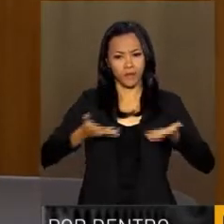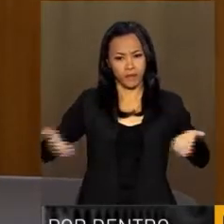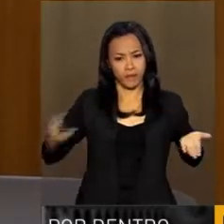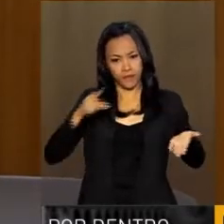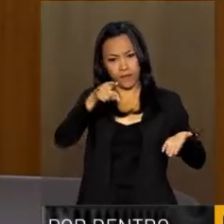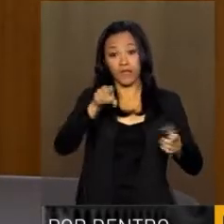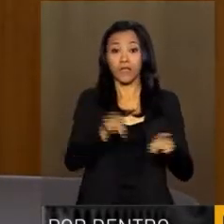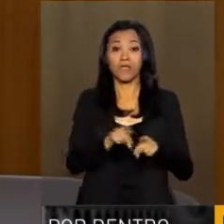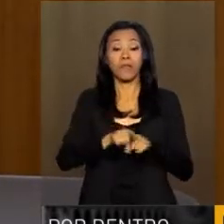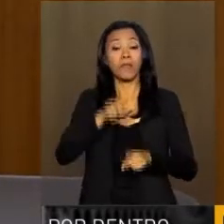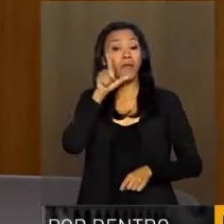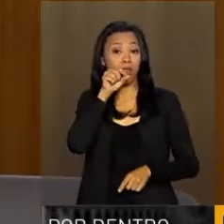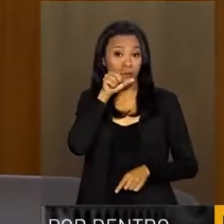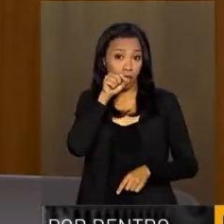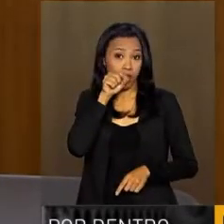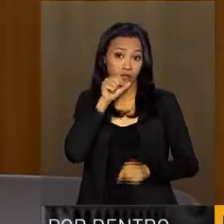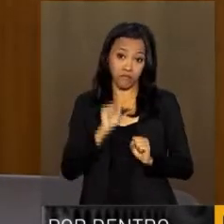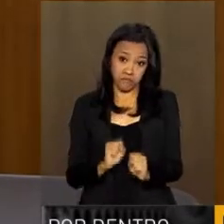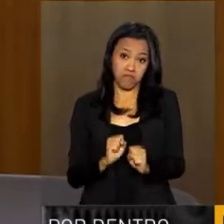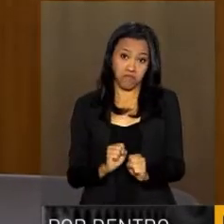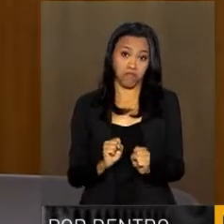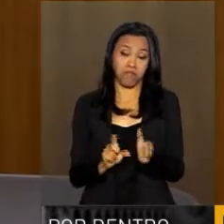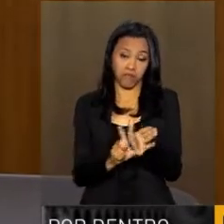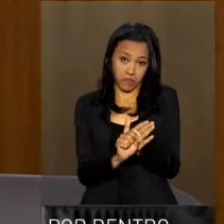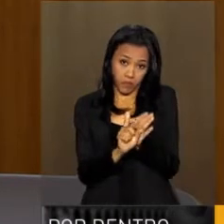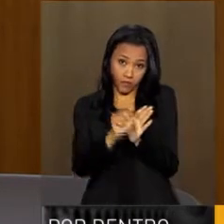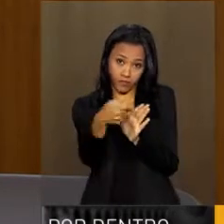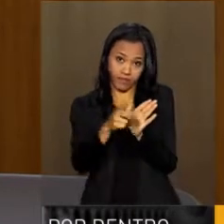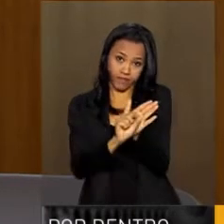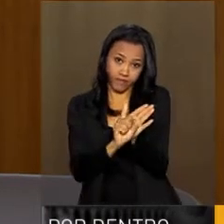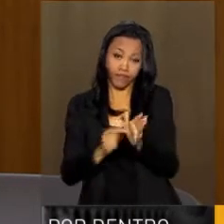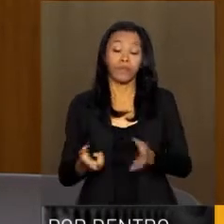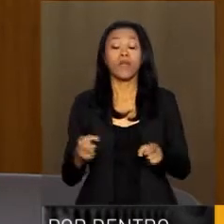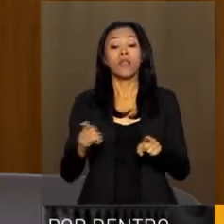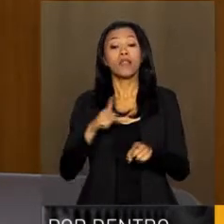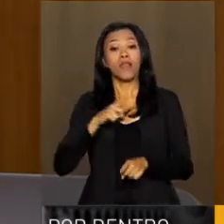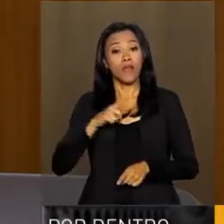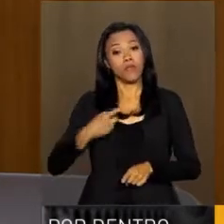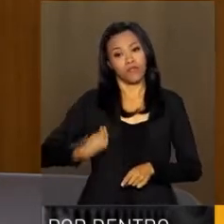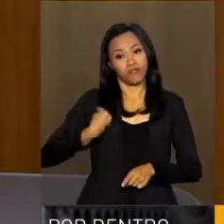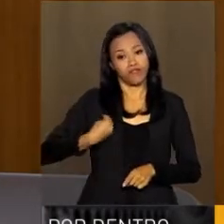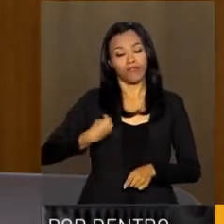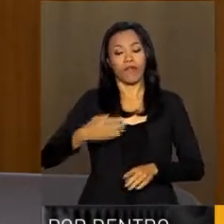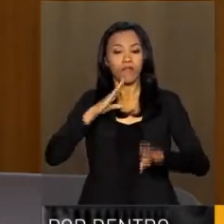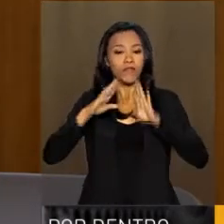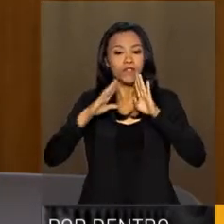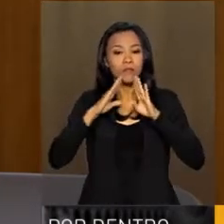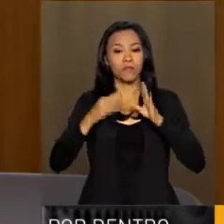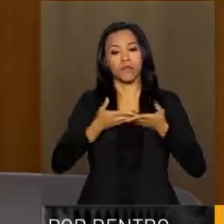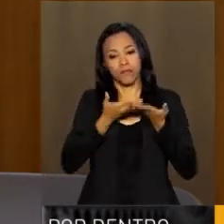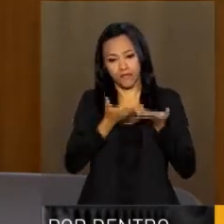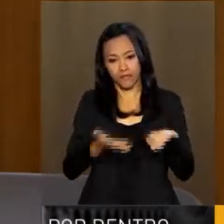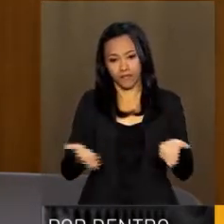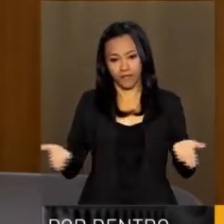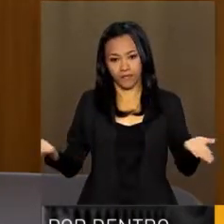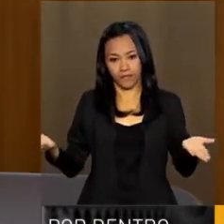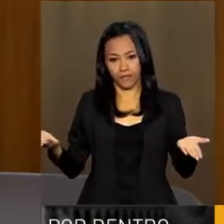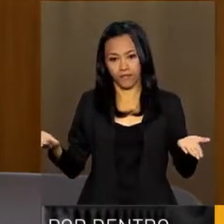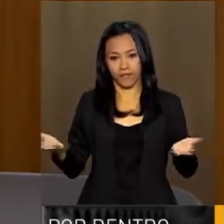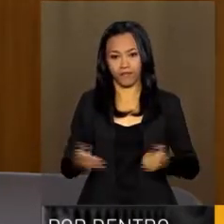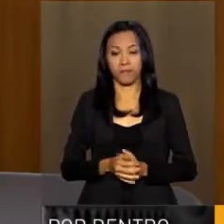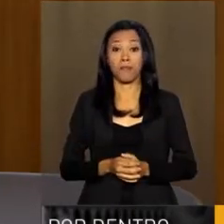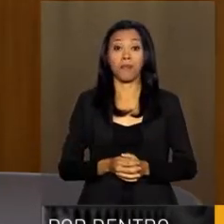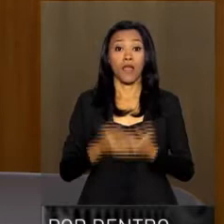twitter na roupa planalto estamos ao vivo também pela página do facebook da secretaria facebook.com barra sp mulheres